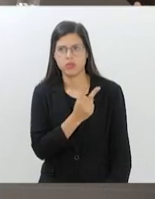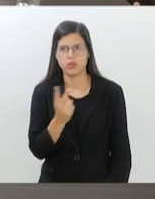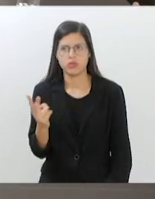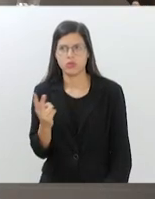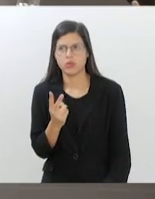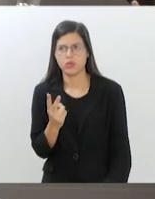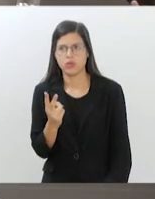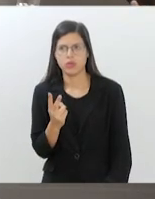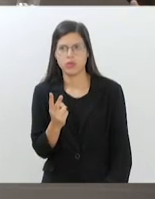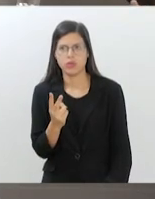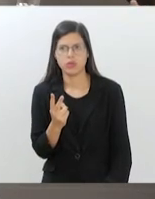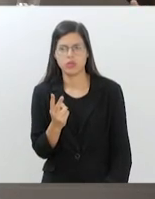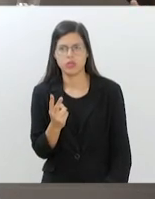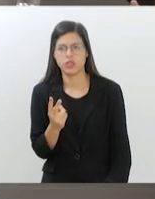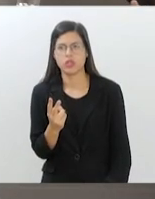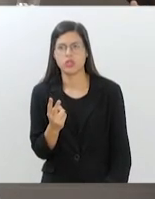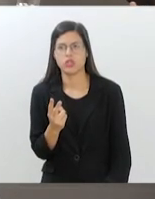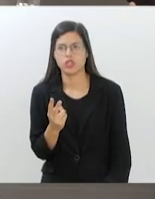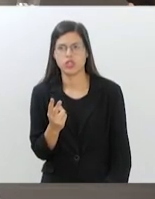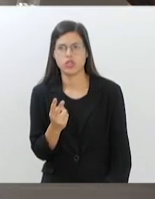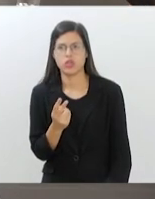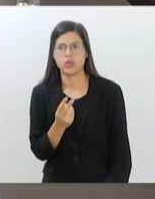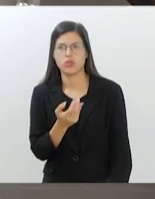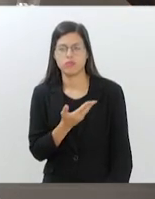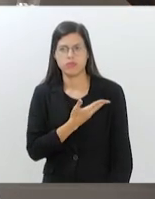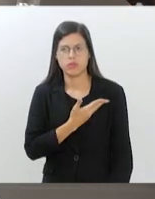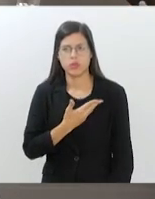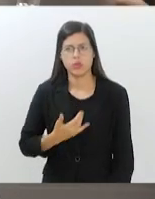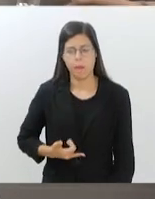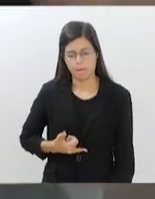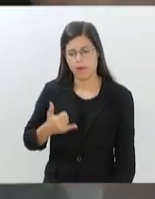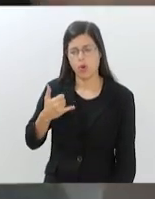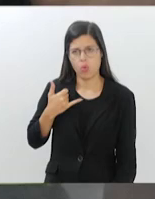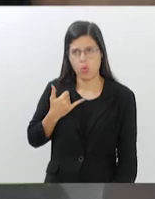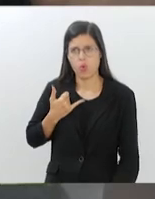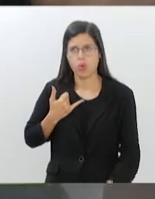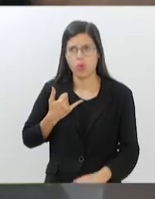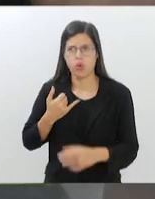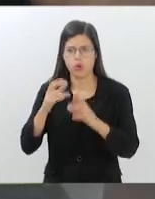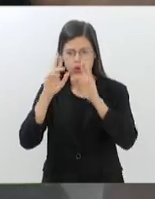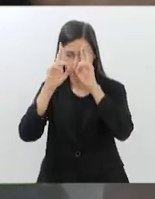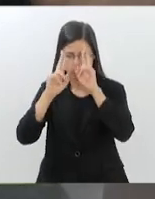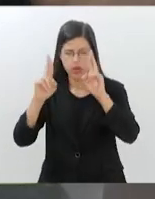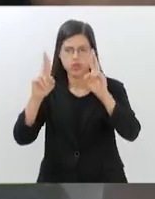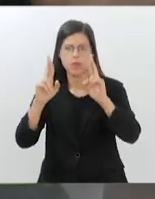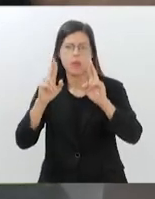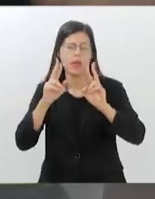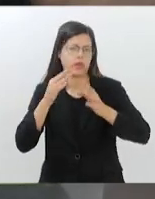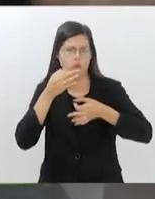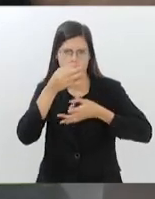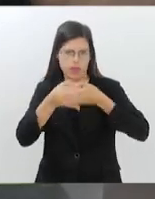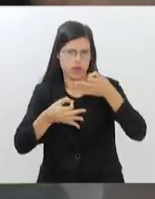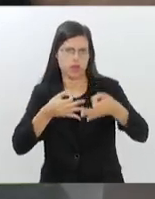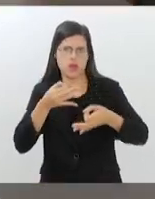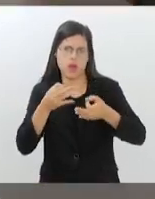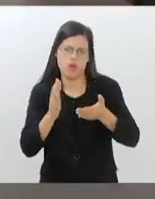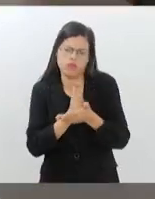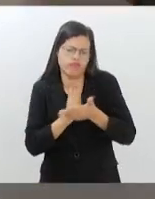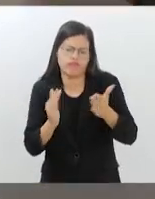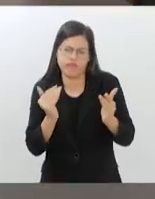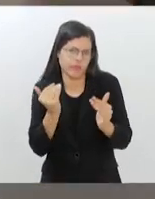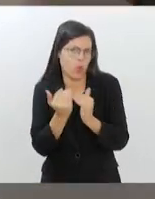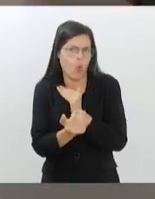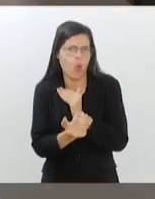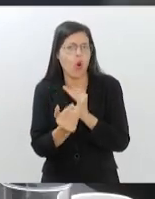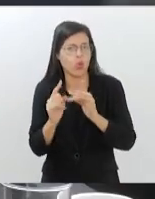sejam os colegas que eu mais me orgulhe de cumprir essa legislatura e que mais respeite a opinião embora muitas vezes divirja mas é o que são os que eu